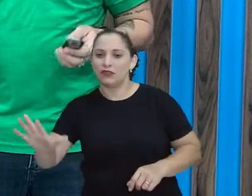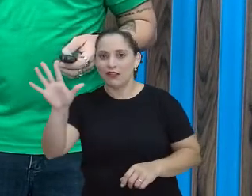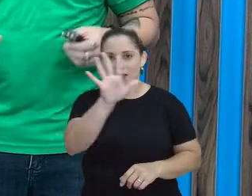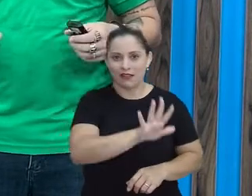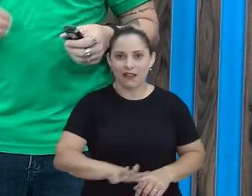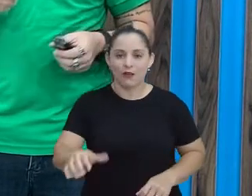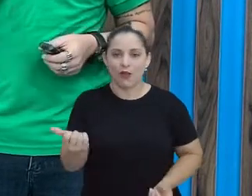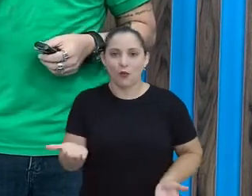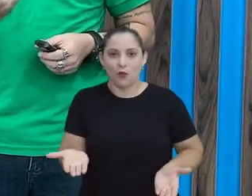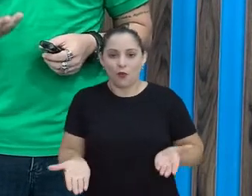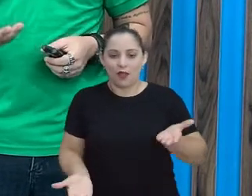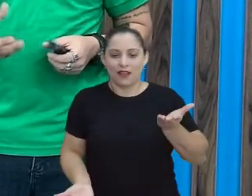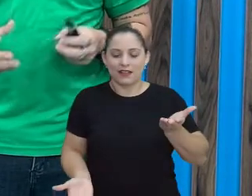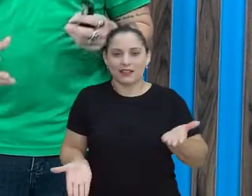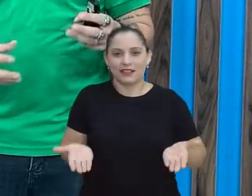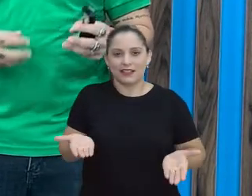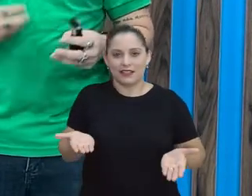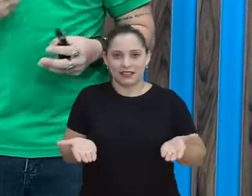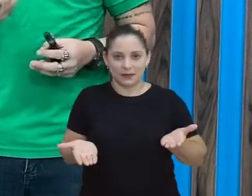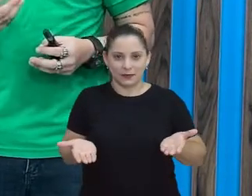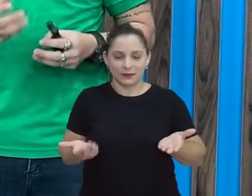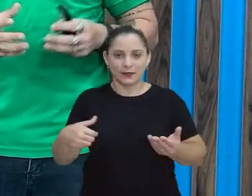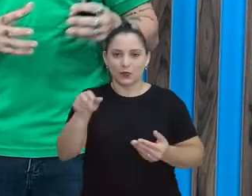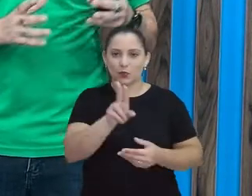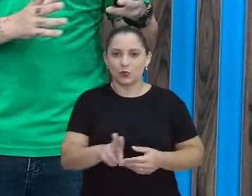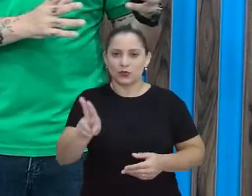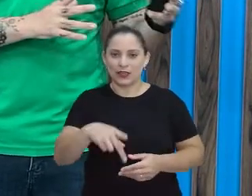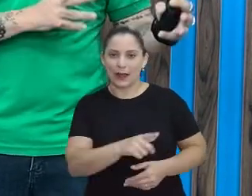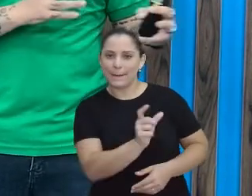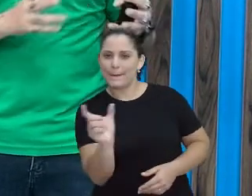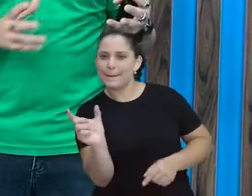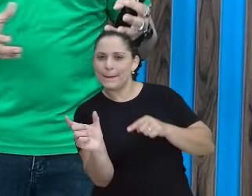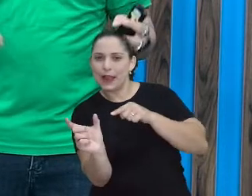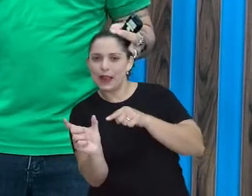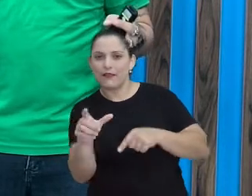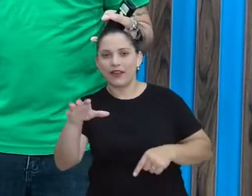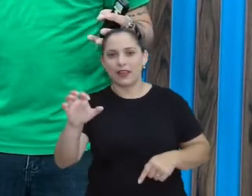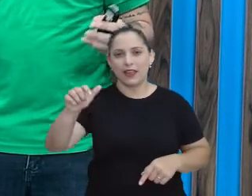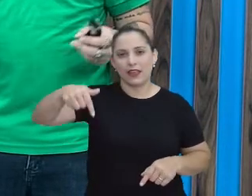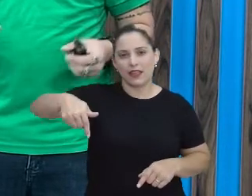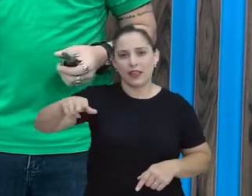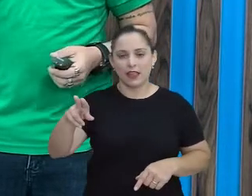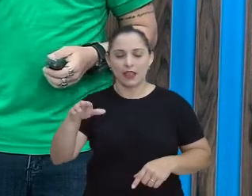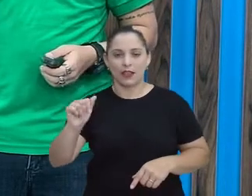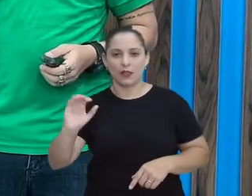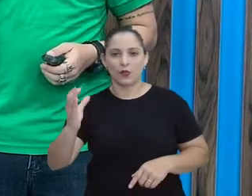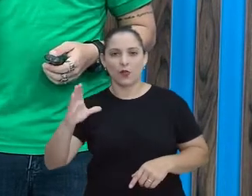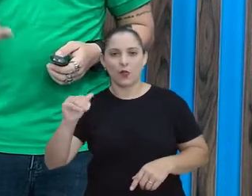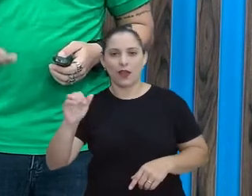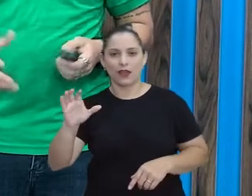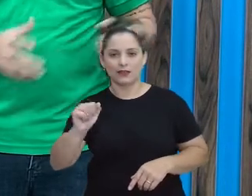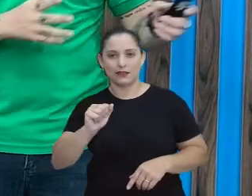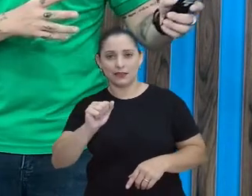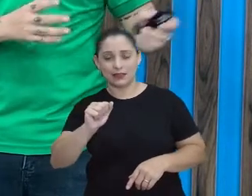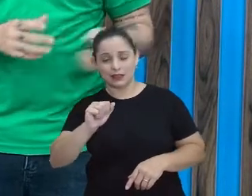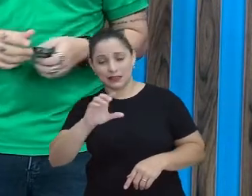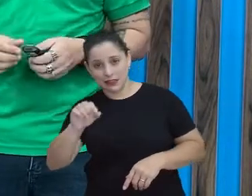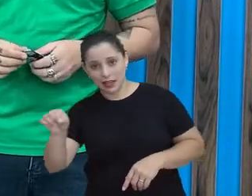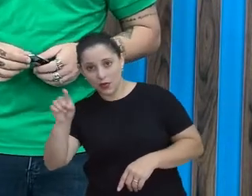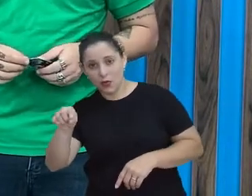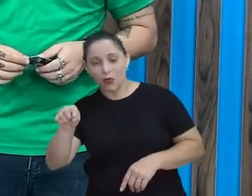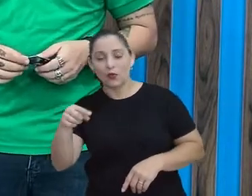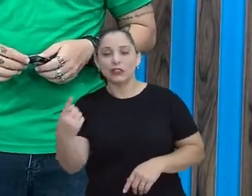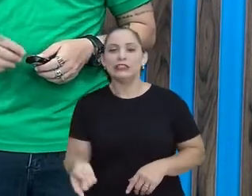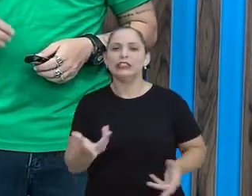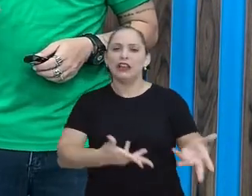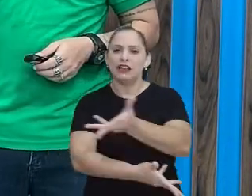tá certo? Então a gente vai usar a palavra equação, relacionar com a ideia do equilíbrio, aquele velho exemplo, né? Já que a pouco o professor Pedro